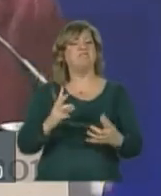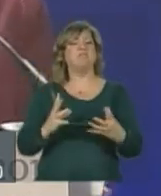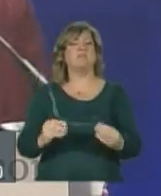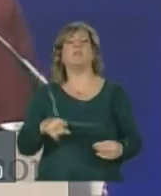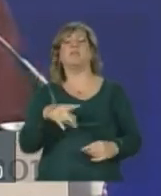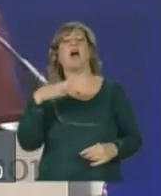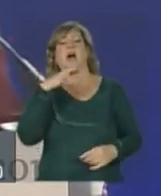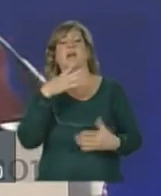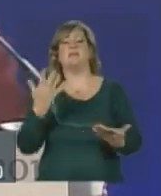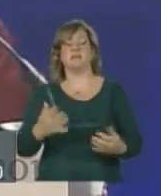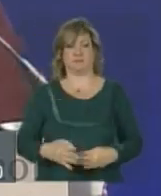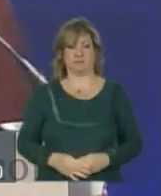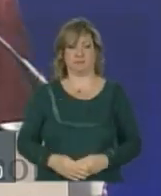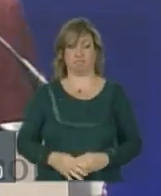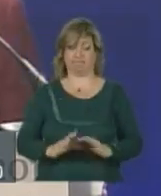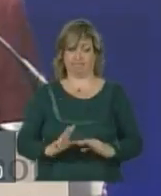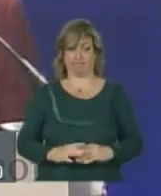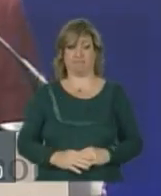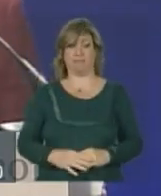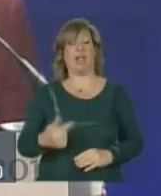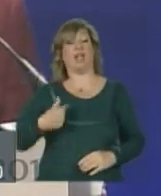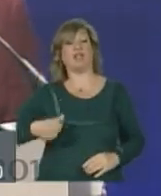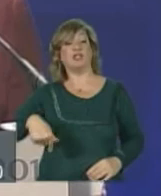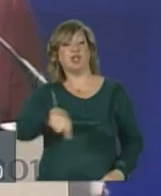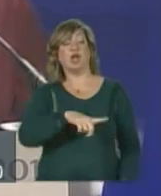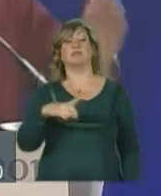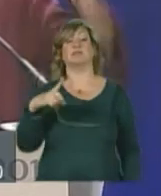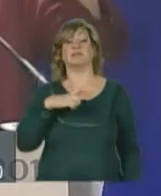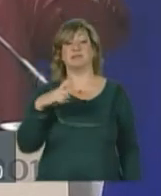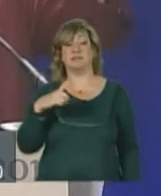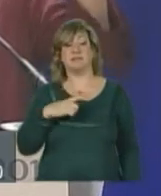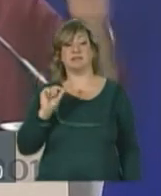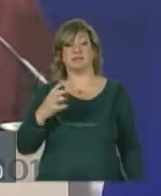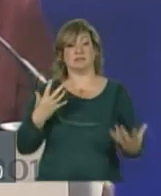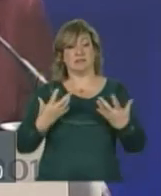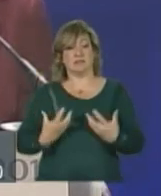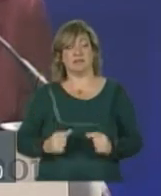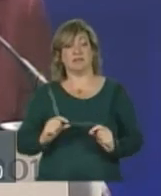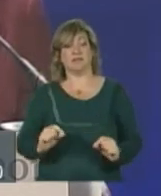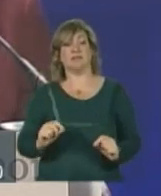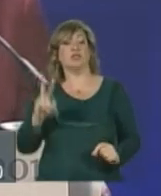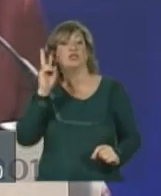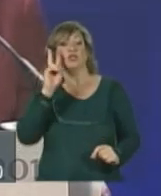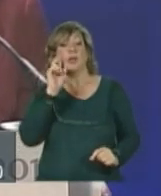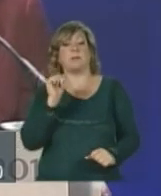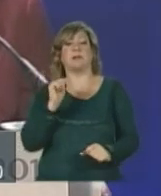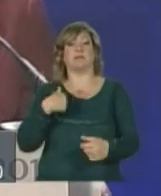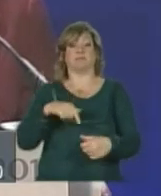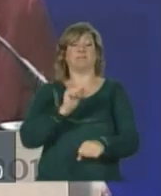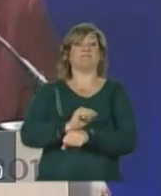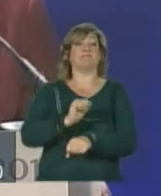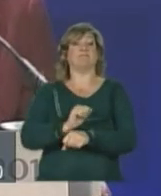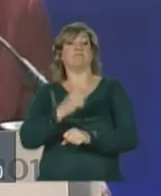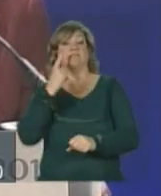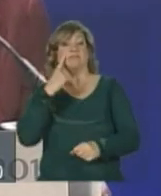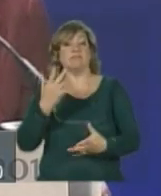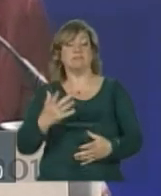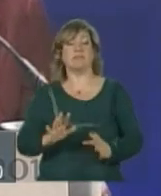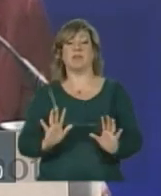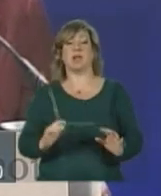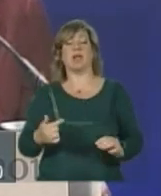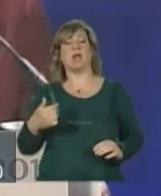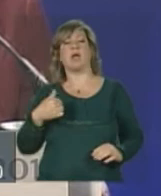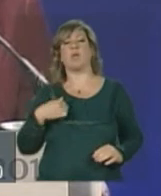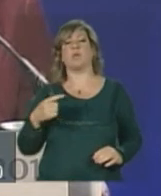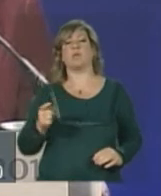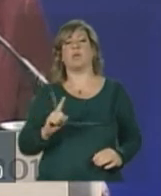Sabe, a gente se decepciona em função das expectativas que você tem. Eu não